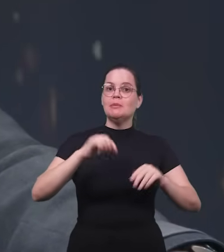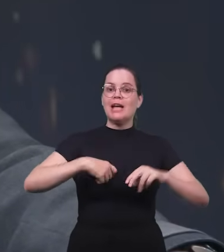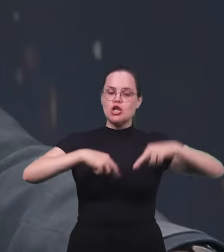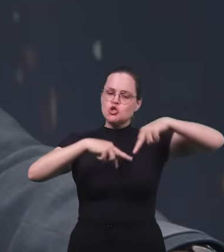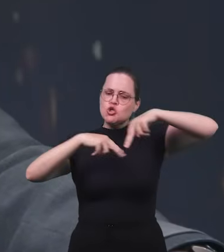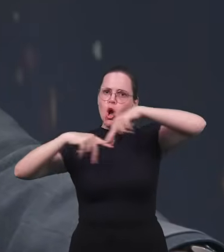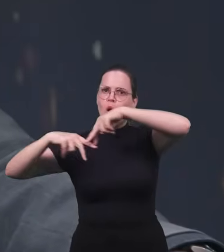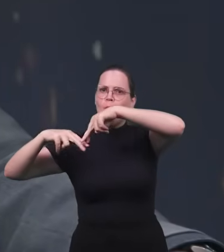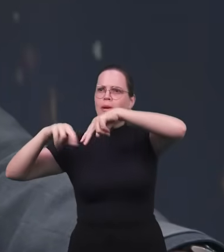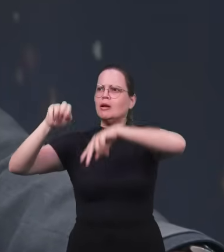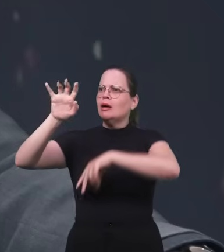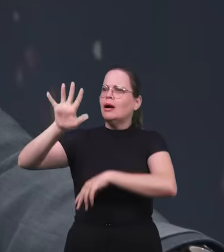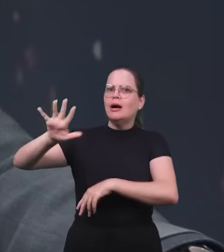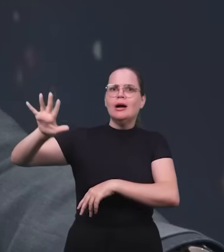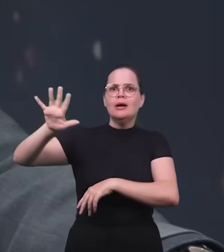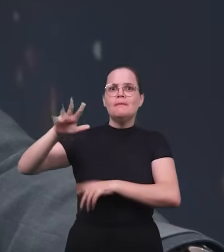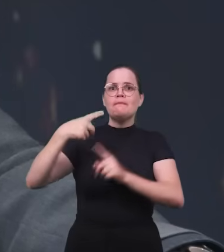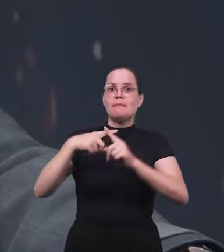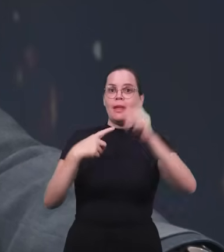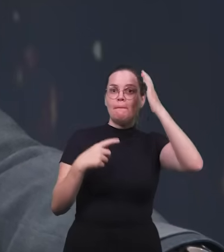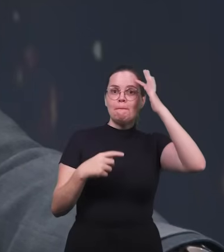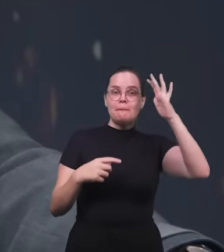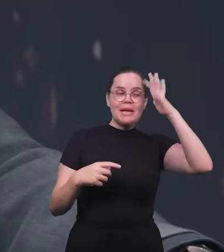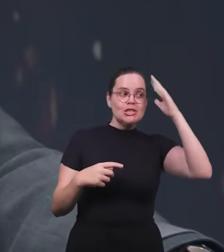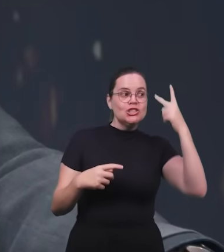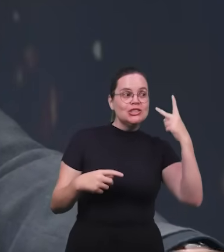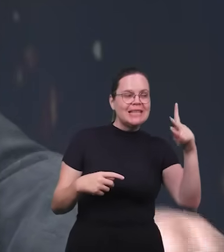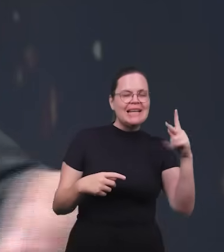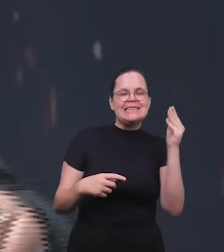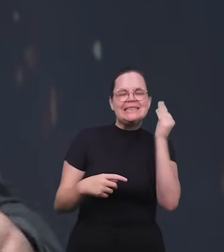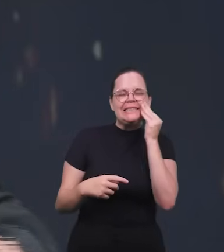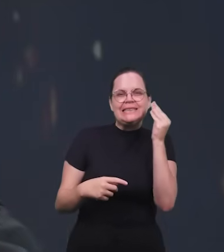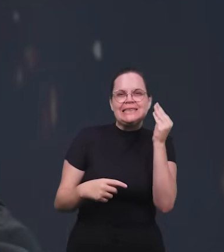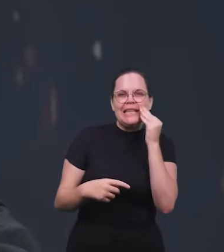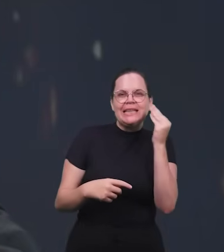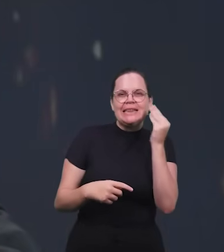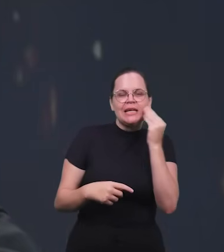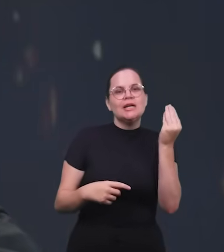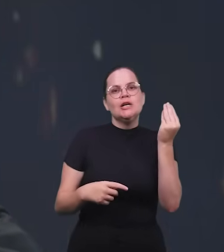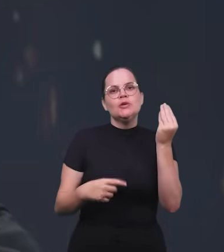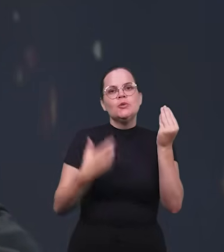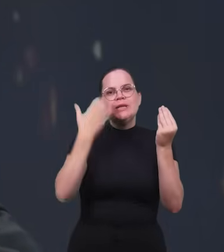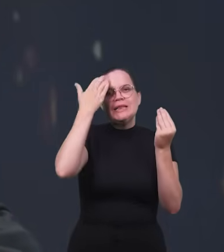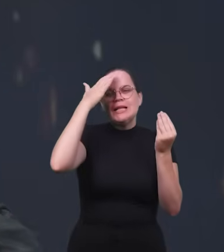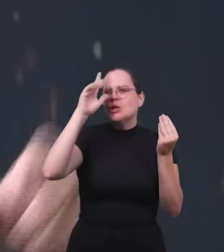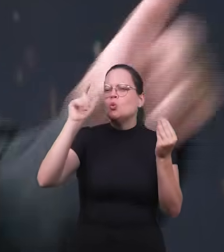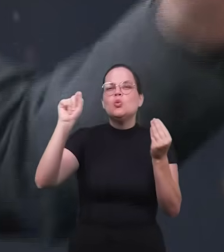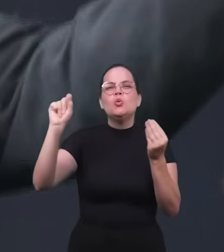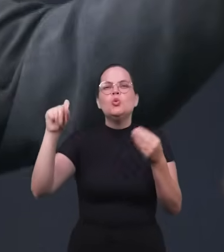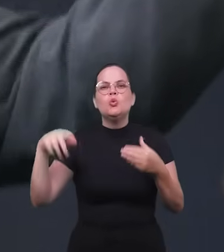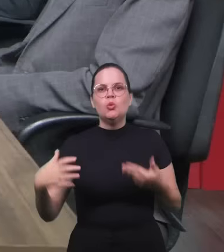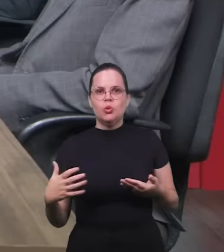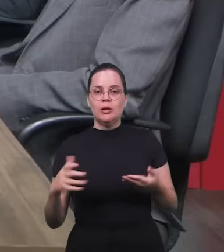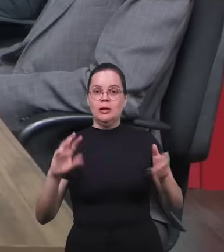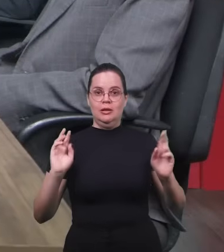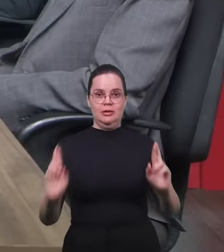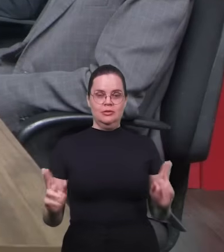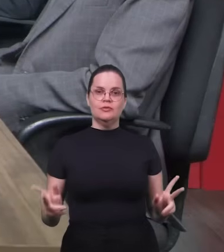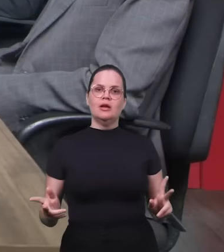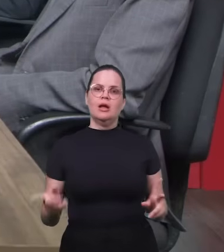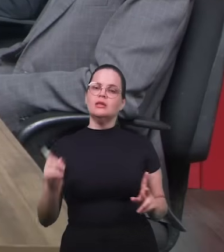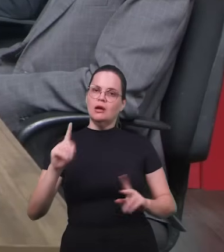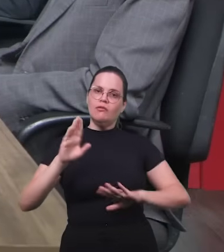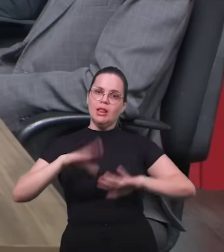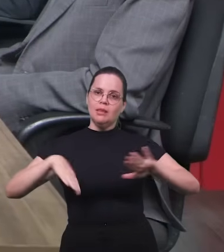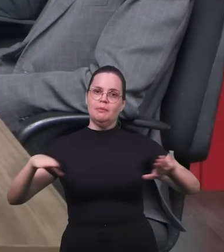quê? Porque a mente da criança está formulando uma imagem completamente distinta. Então, isso é aquilo que